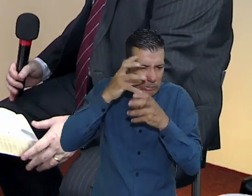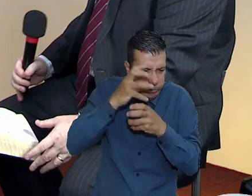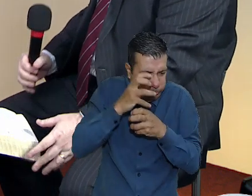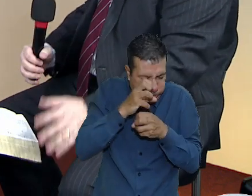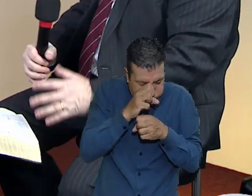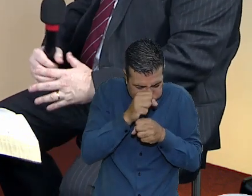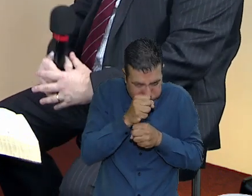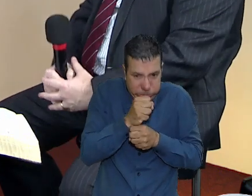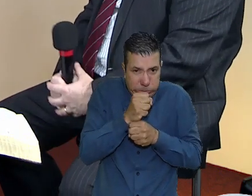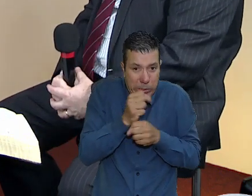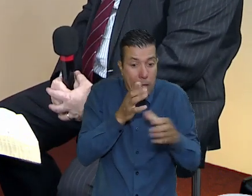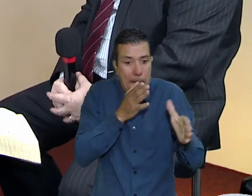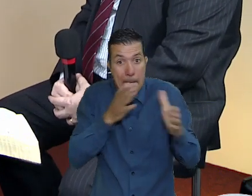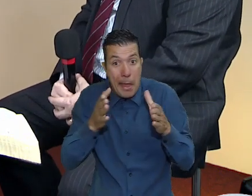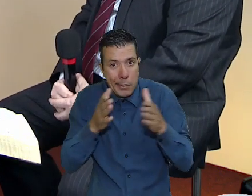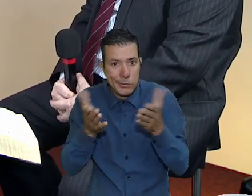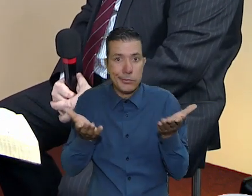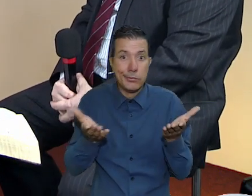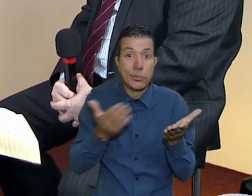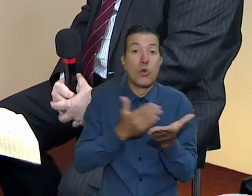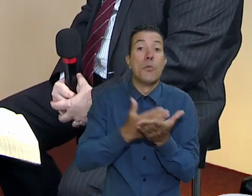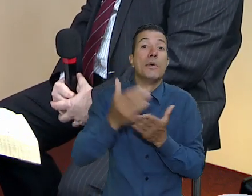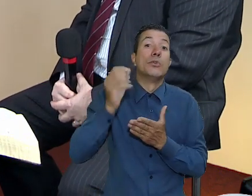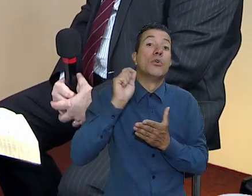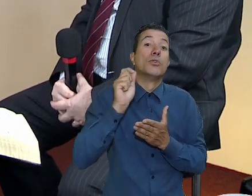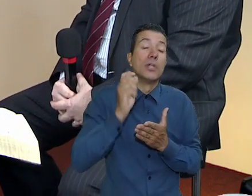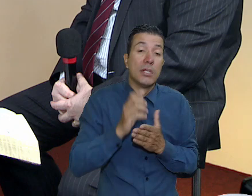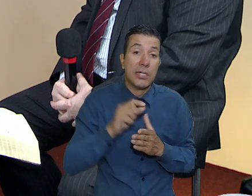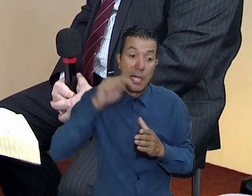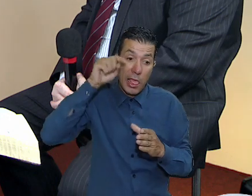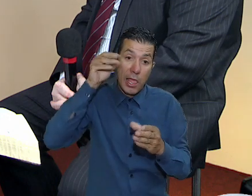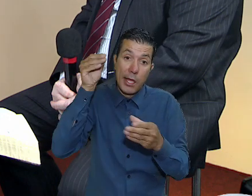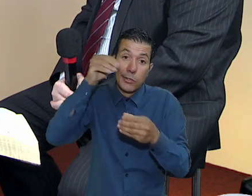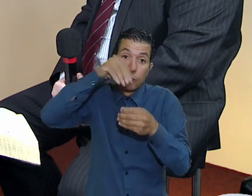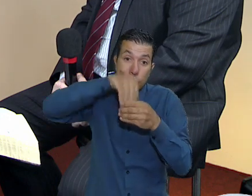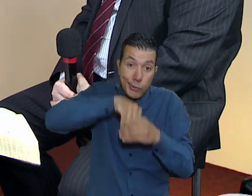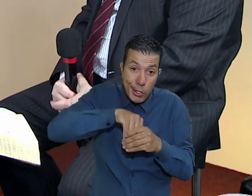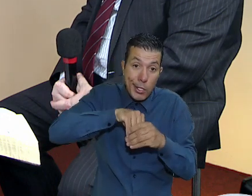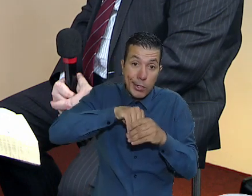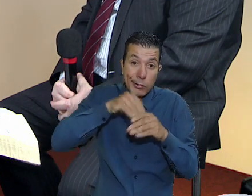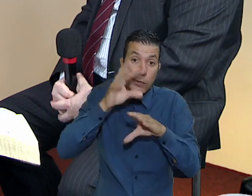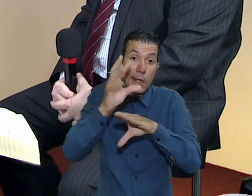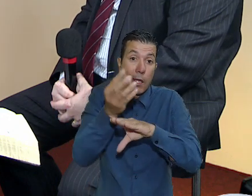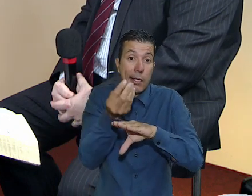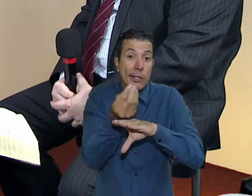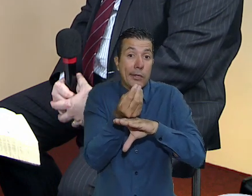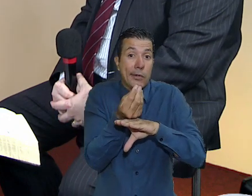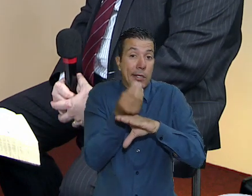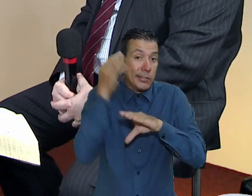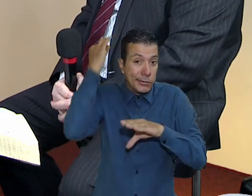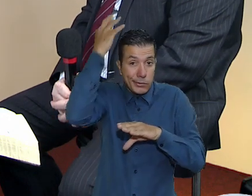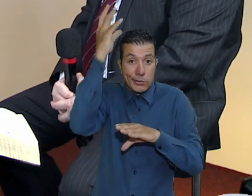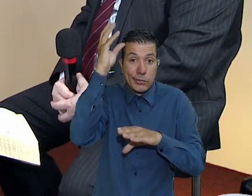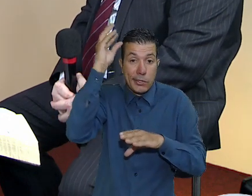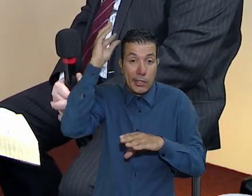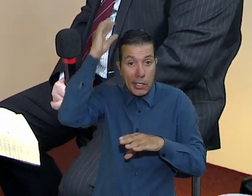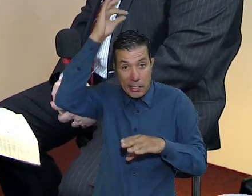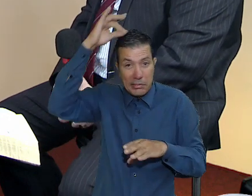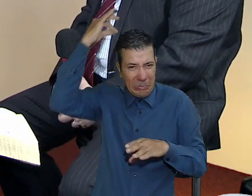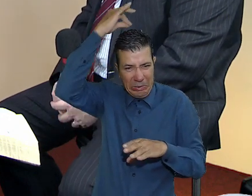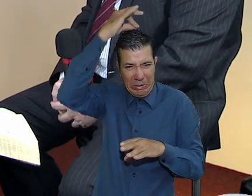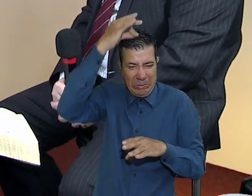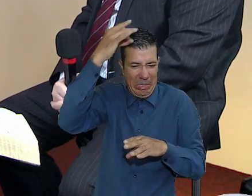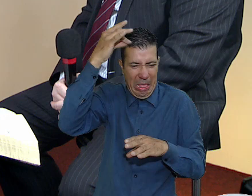exatamente neste período que começou a entrar dentro da igreja trevas, mas trevas espirituais. Foi quando a